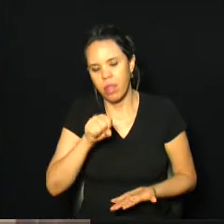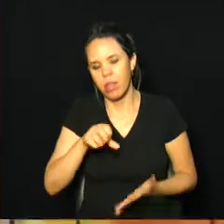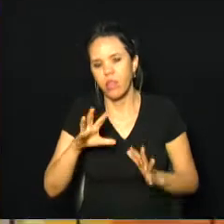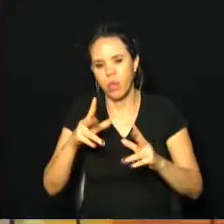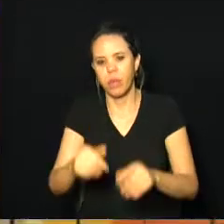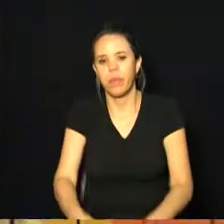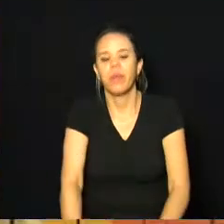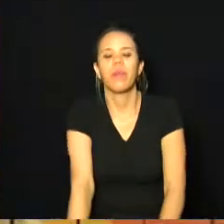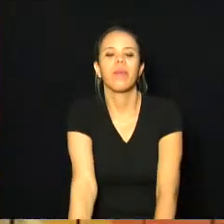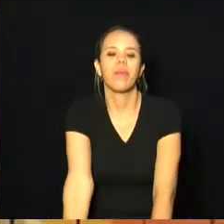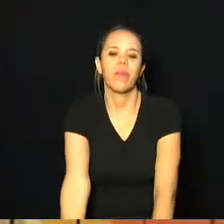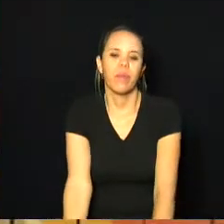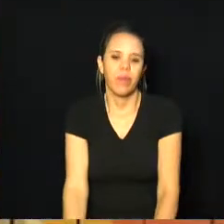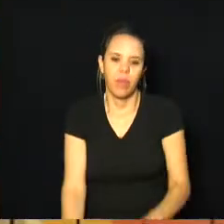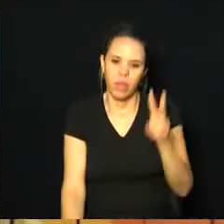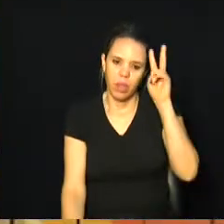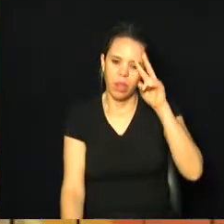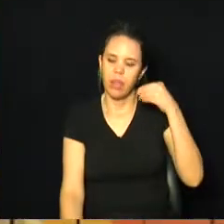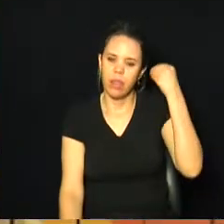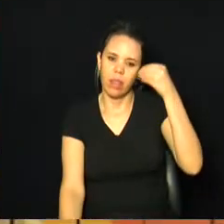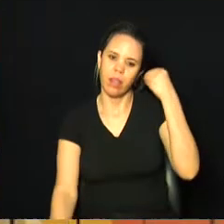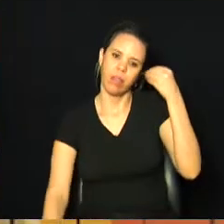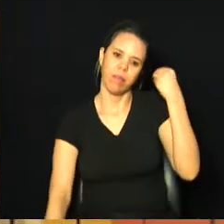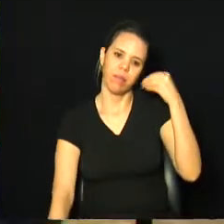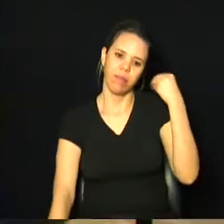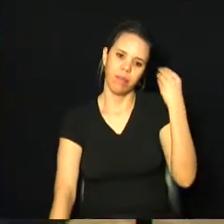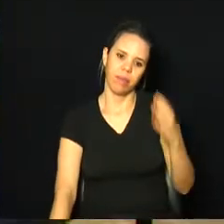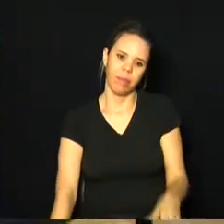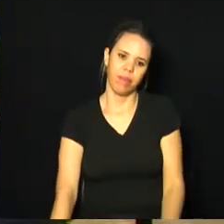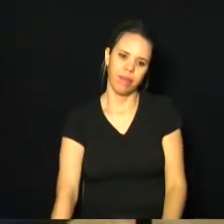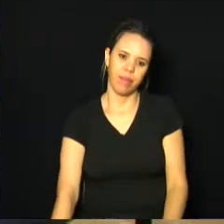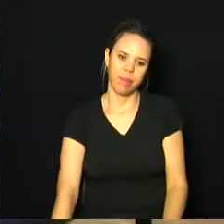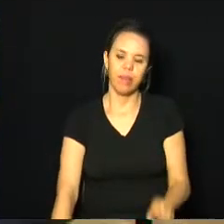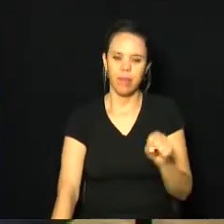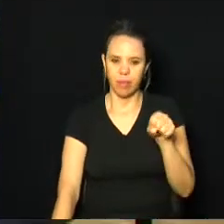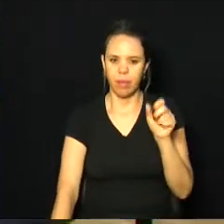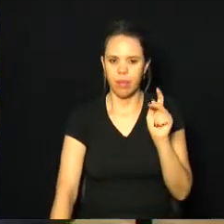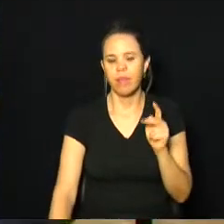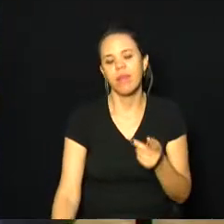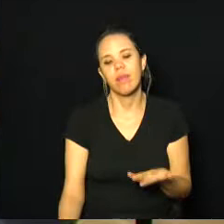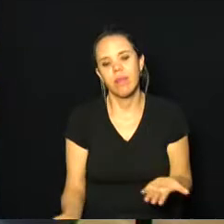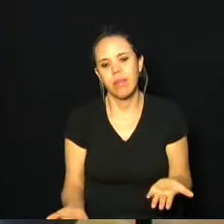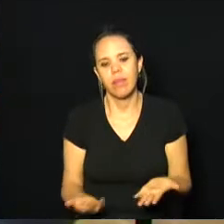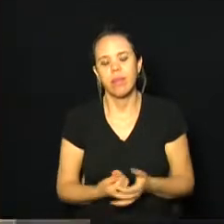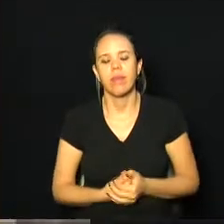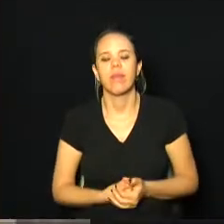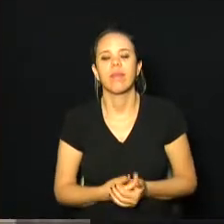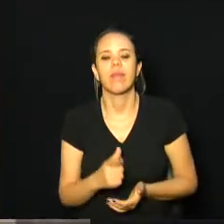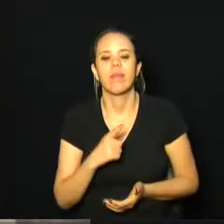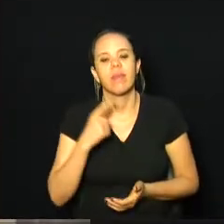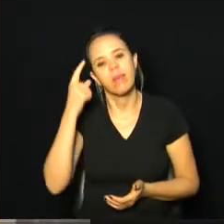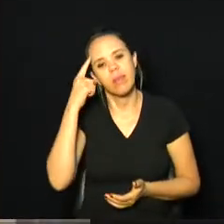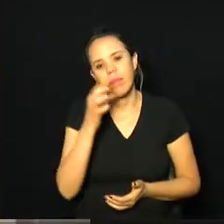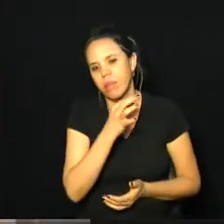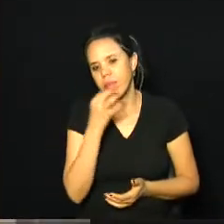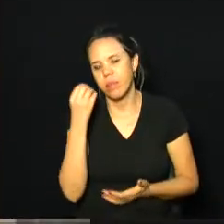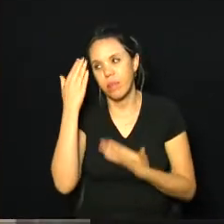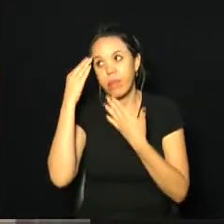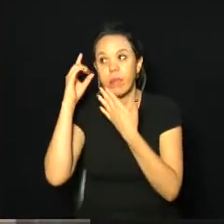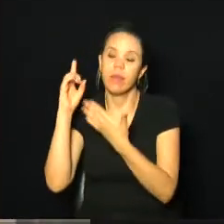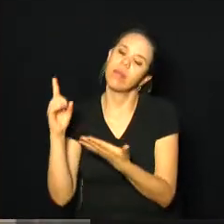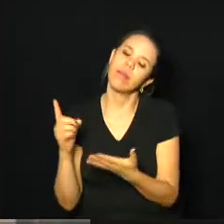mundo. É história, é experiência, né? É isso aí. Mas assim, a gente tem a cabeça boa, graças a